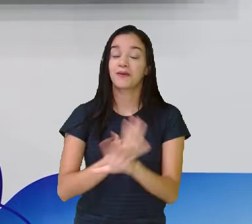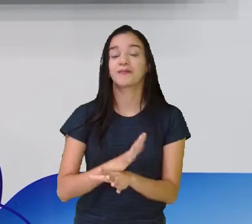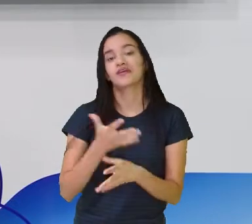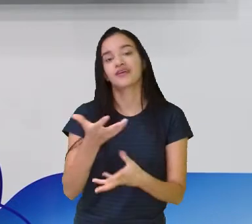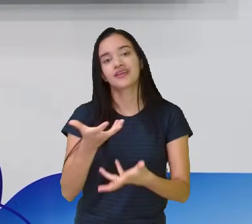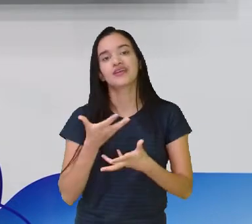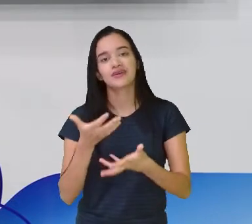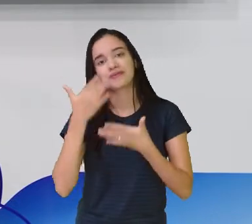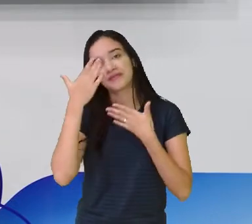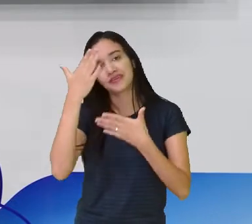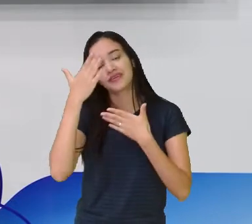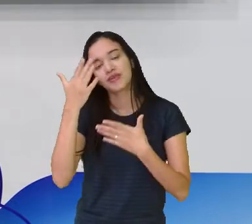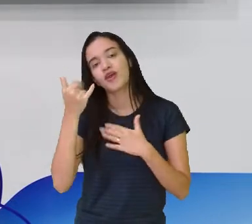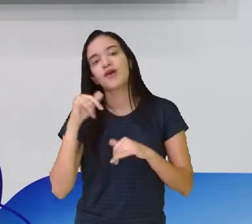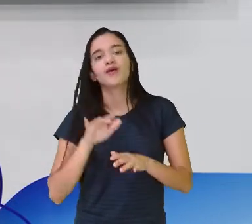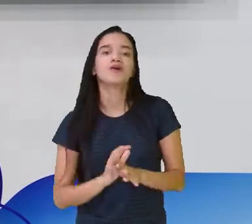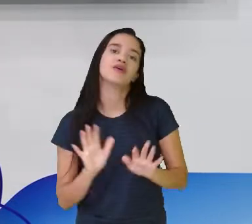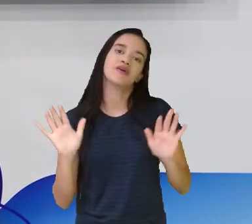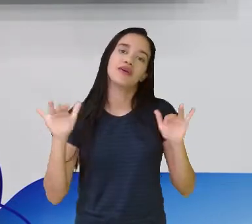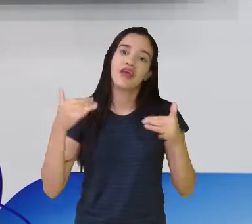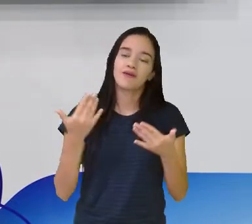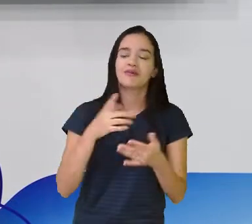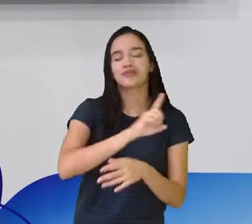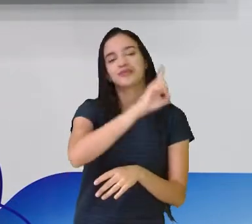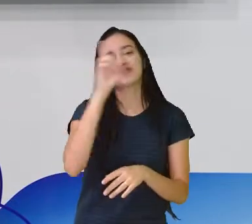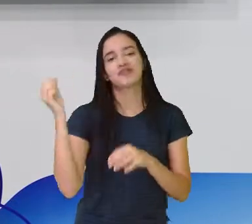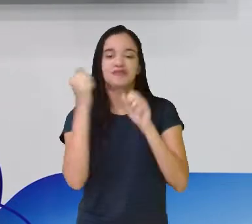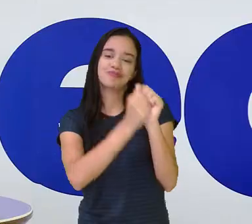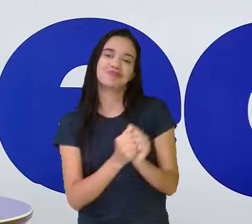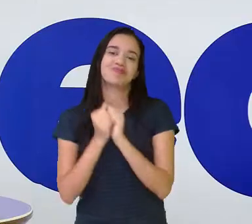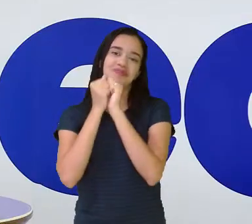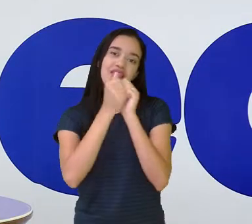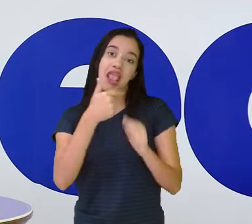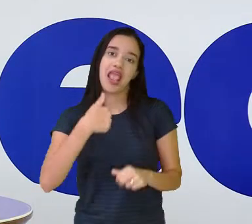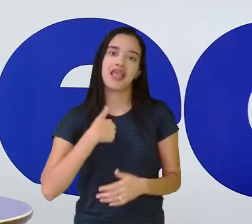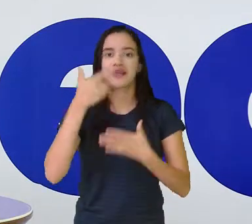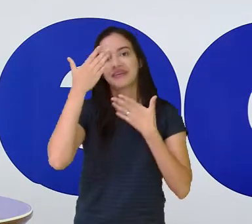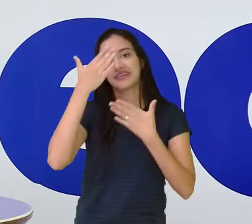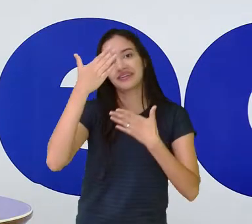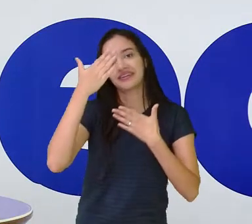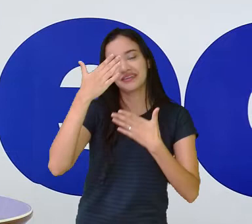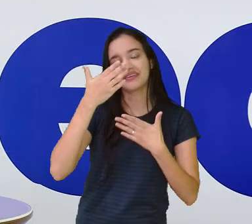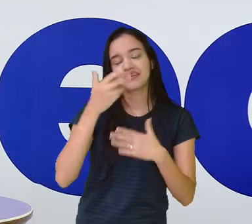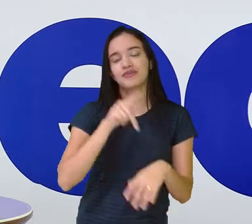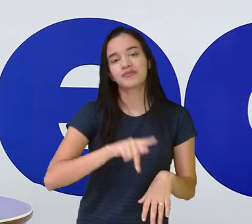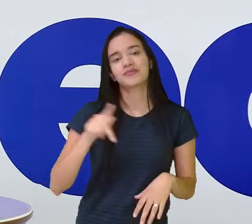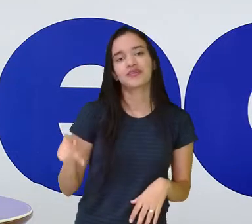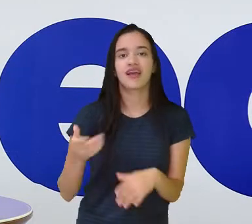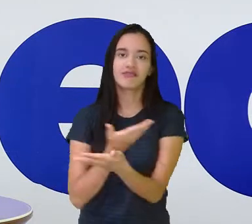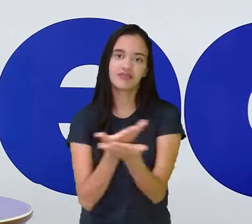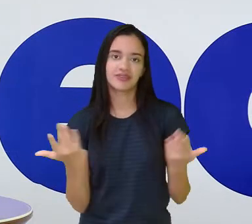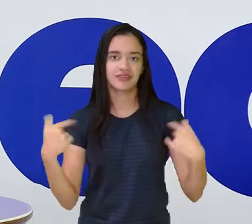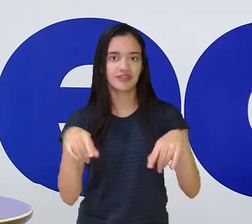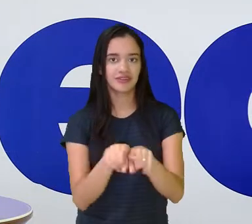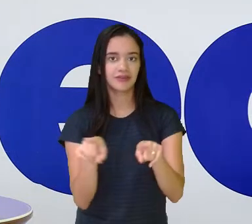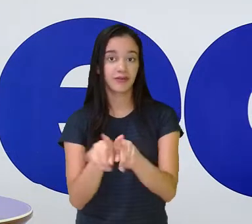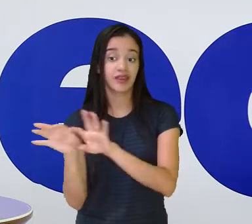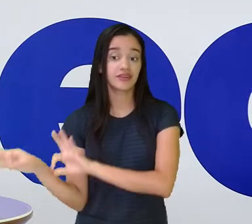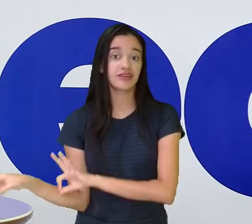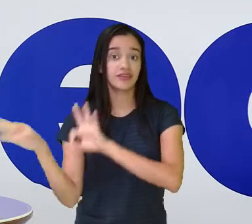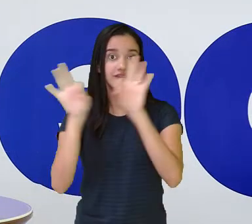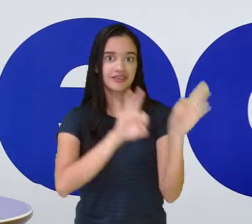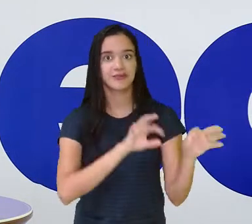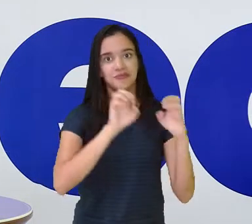quero me despedir, muito obrigado, professora, por mais um dia estarmos por aqui, né? Eu quem agradeço, professor, agradeço a vocês também que estão assistindo